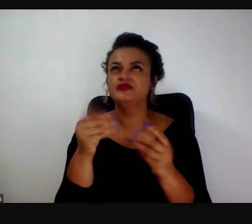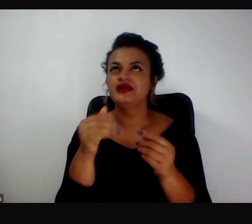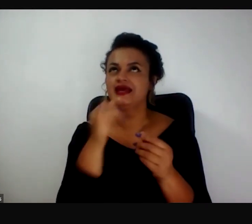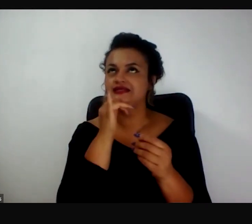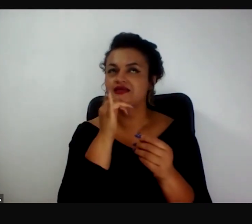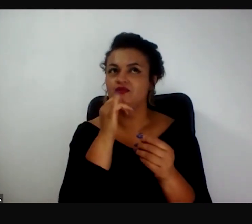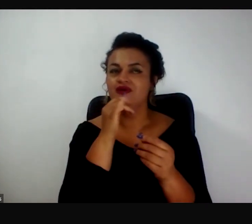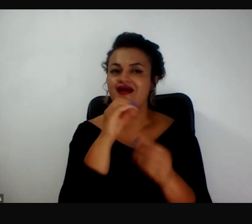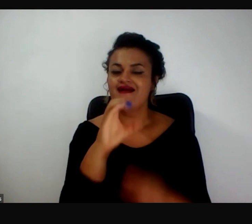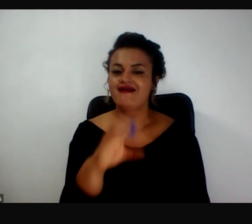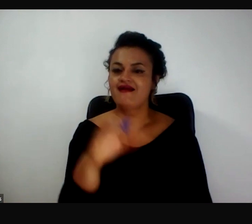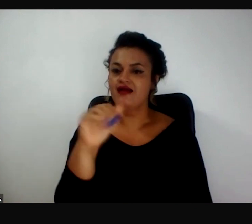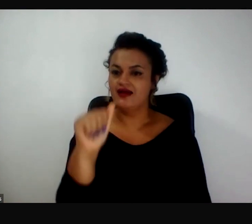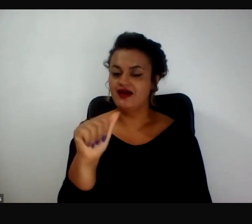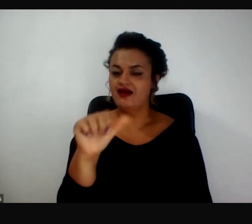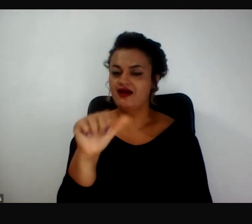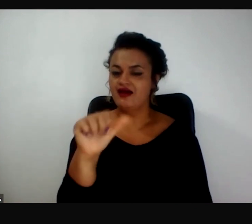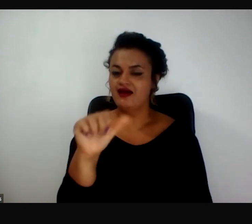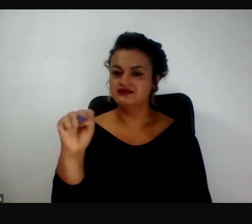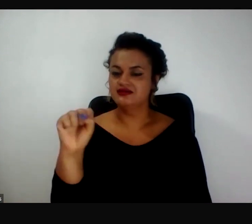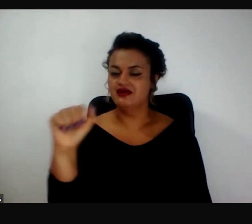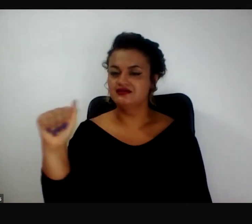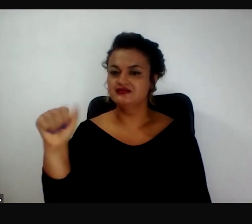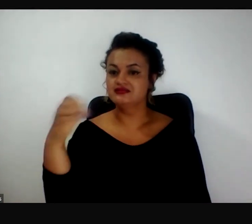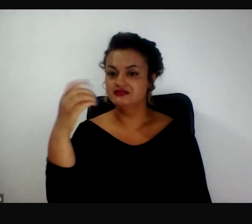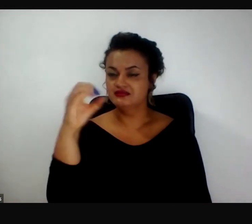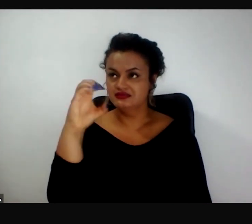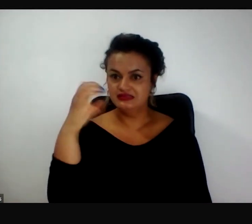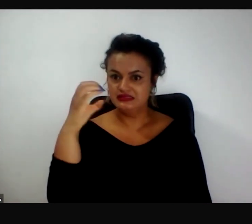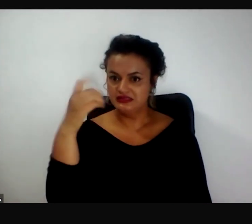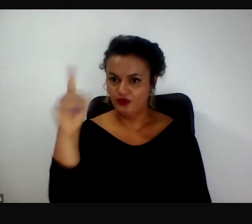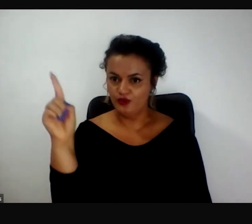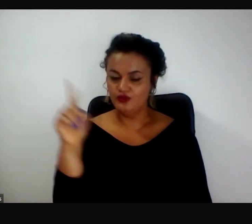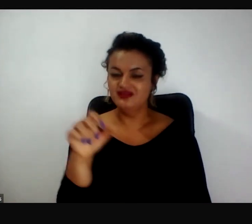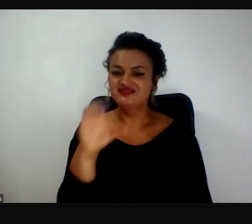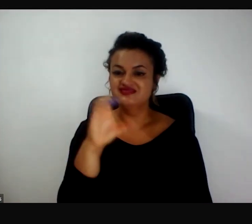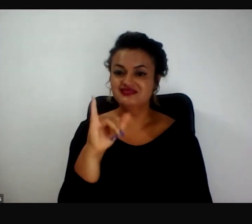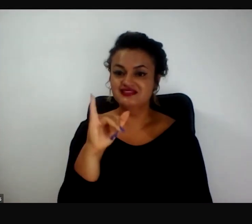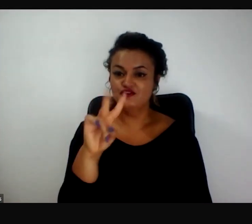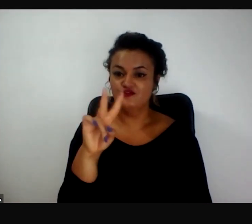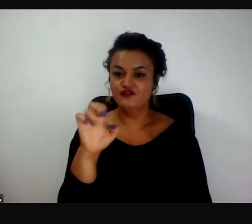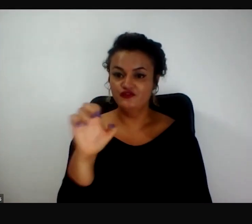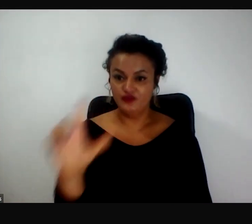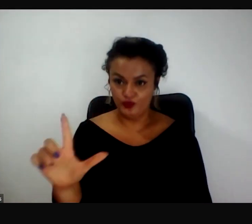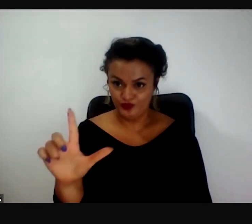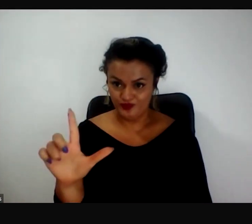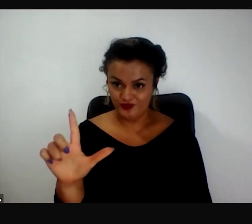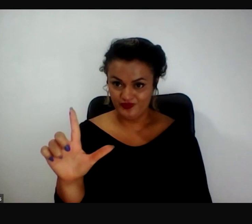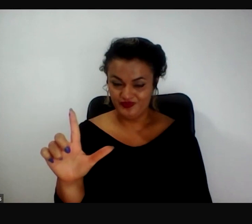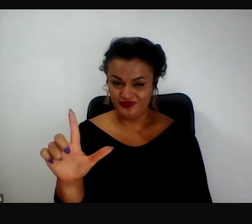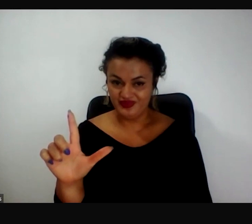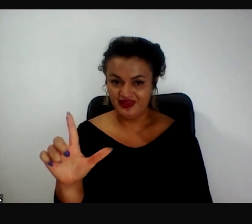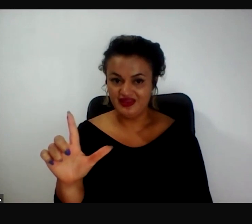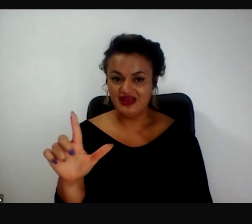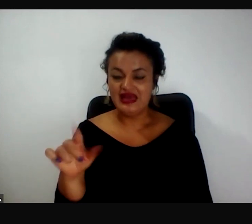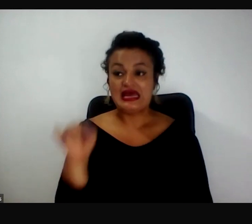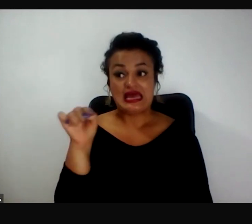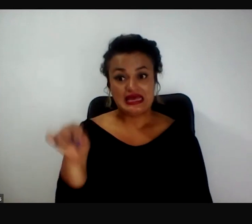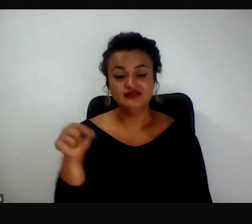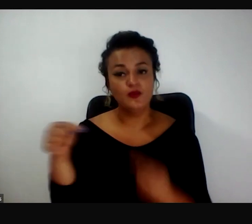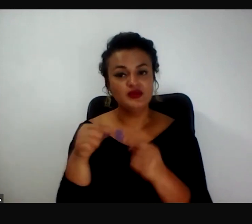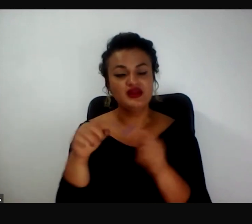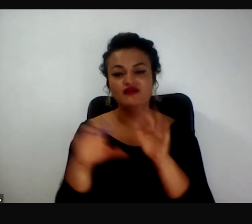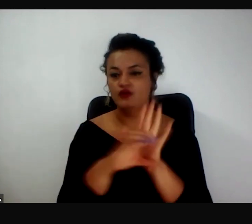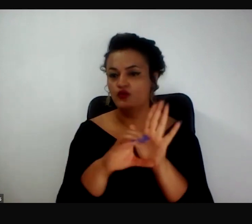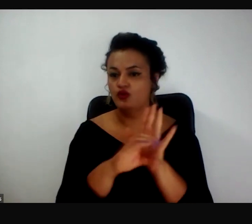civil, mas decidia algumas coisas que não ficavam escritas no nosso código, a lei de